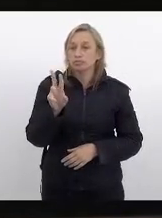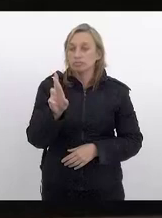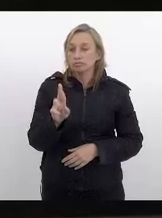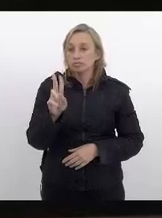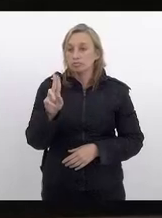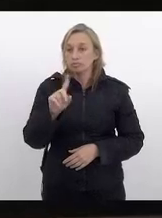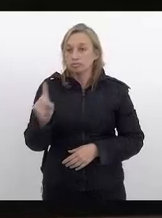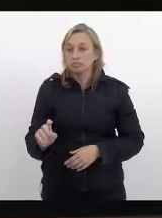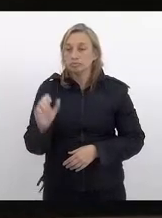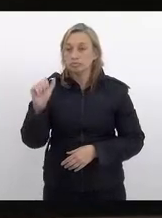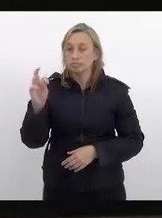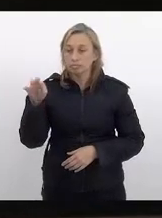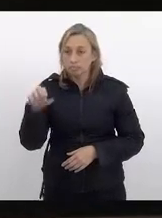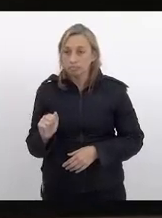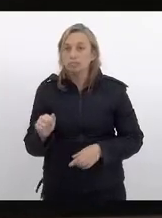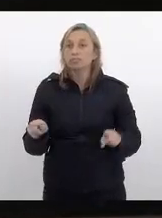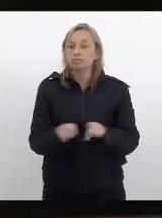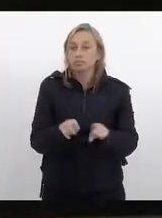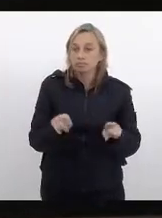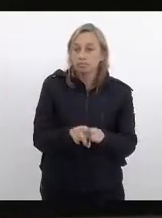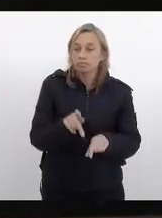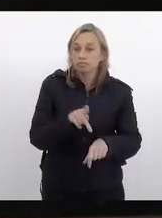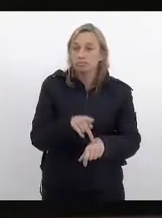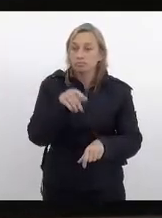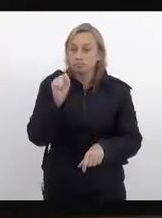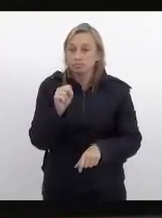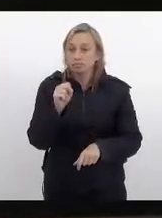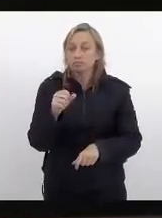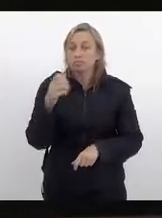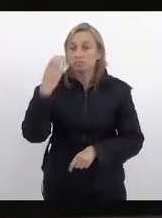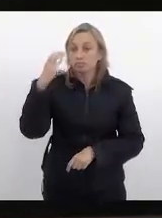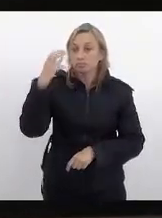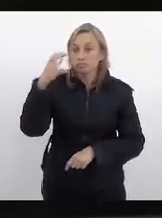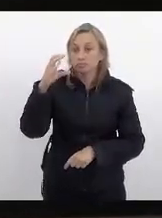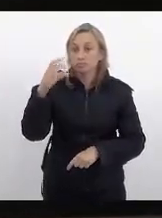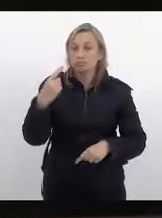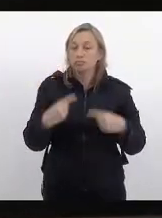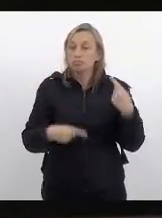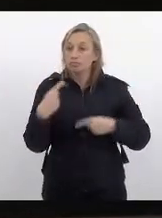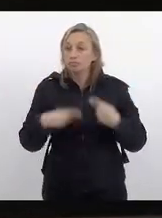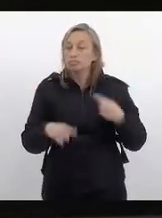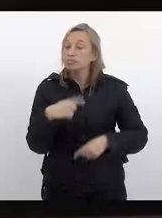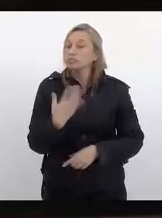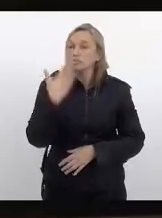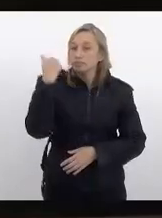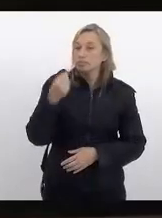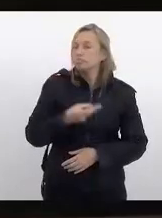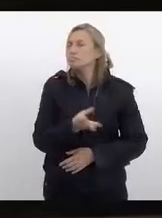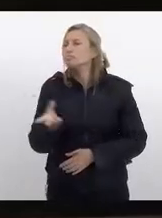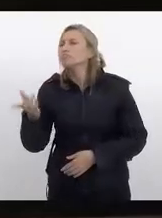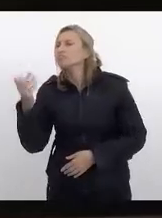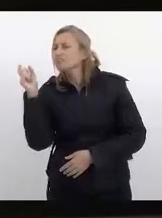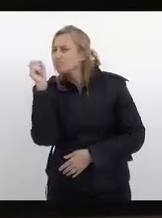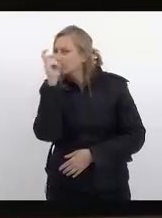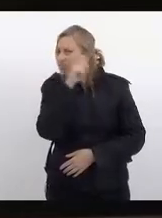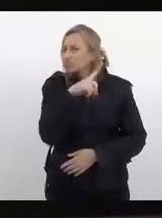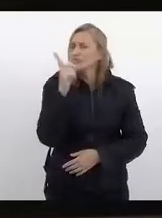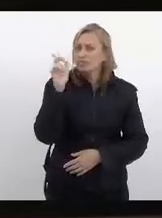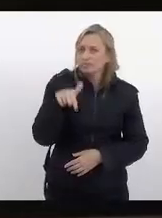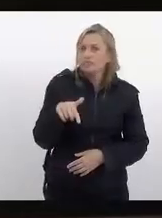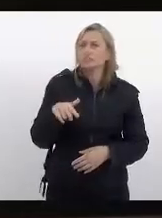pós-graduada em ciências políticas deputada Mônica e aqui a gente sabe o quanto que é difícil